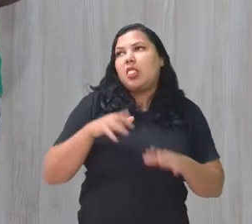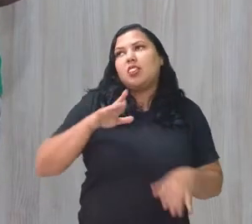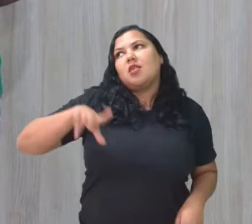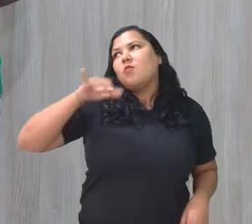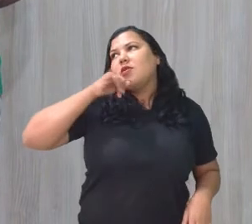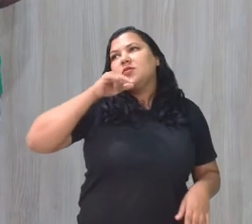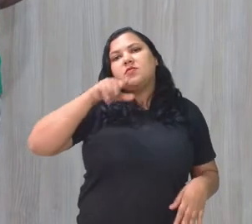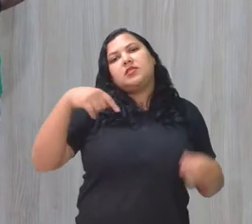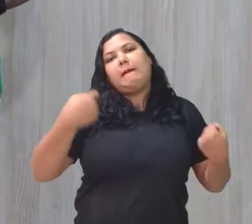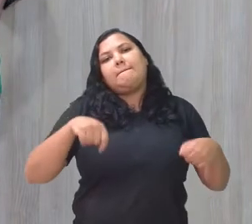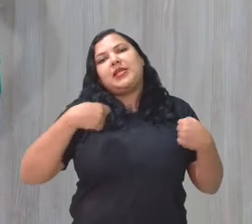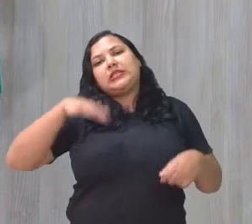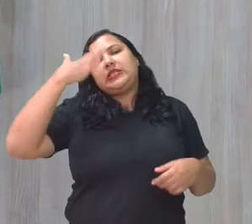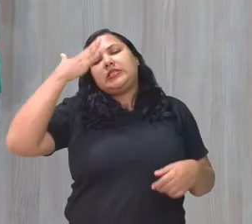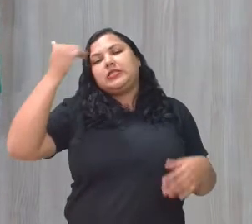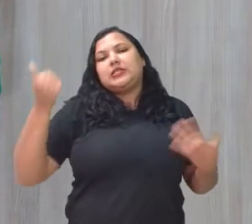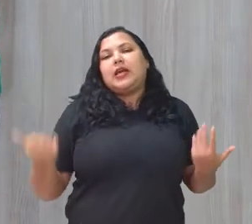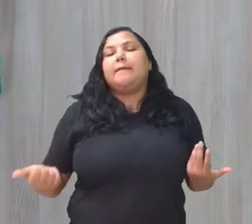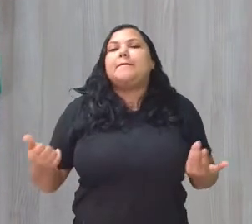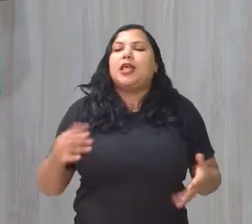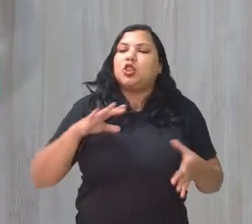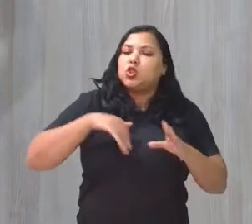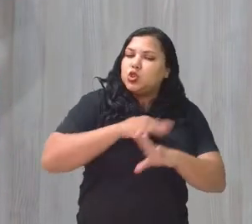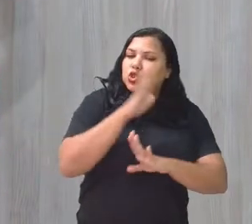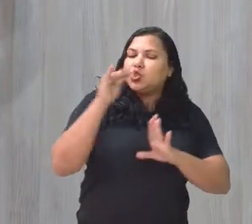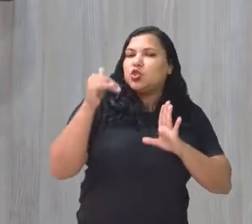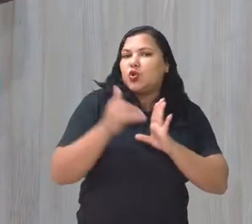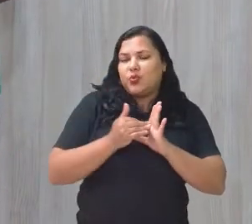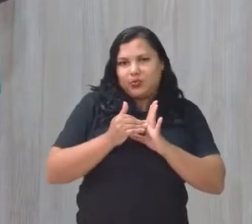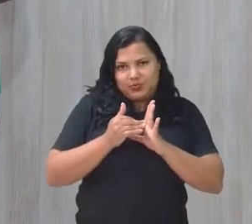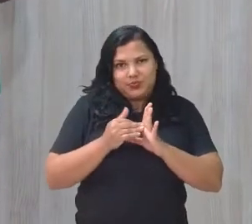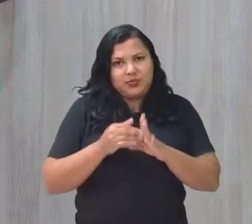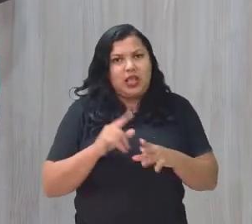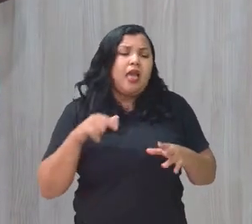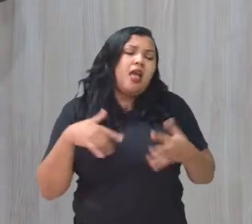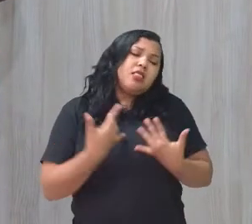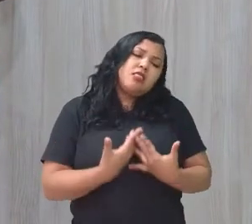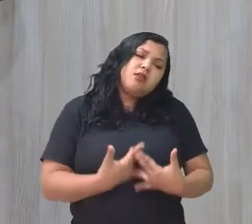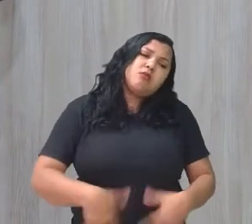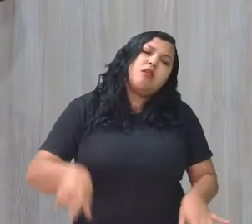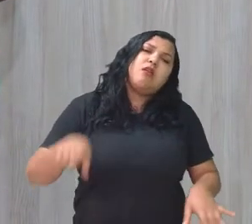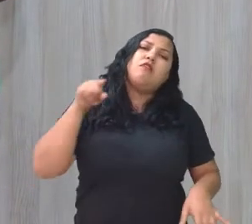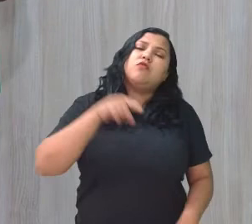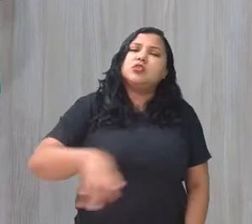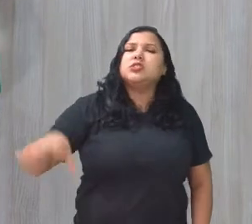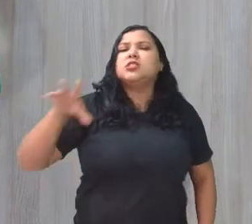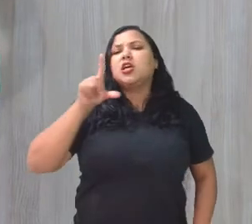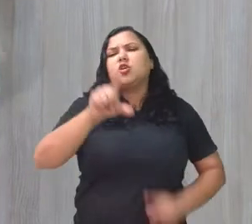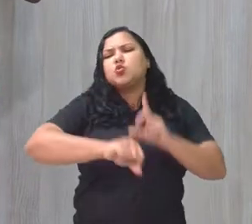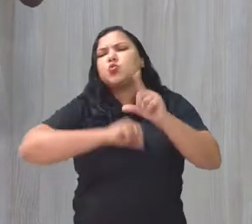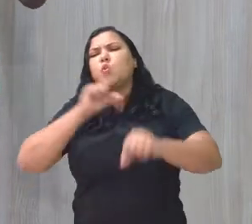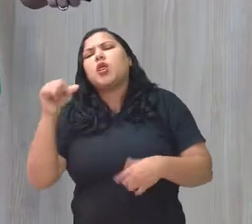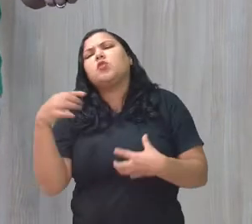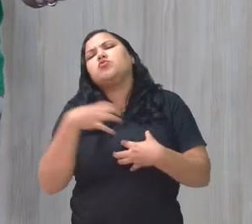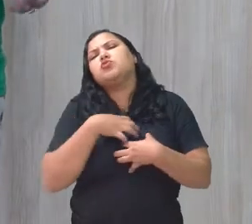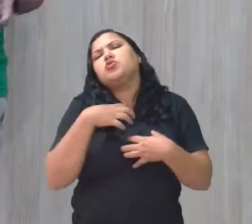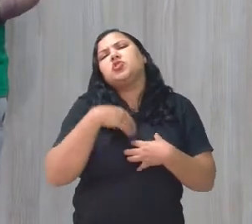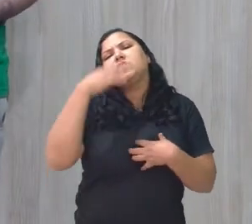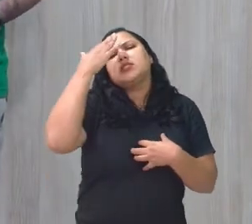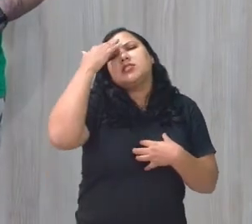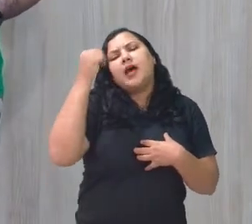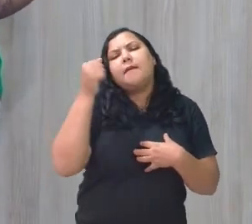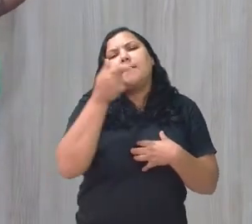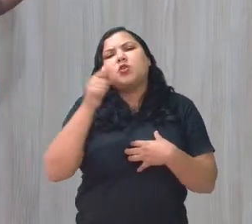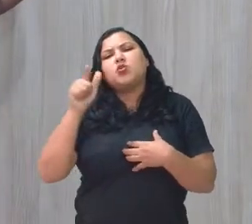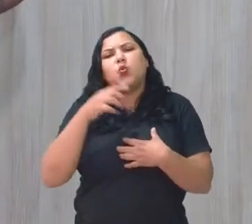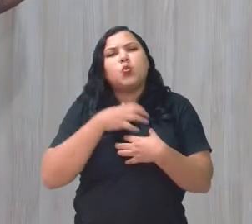você vai precisar saber bem todas elas. É natural você escolher mais um jeito, saber também fazer de